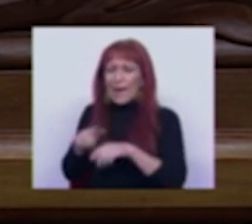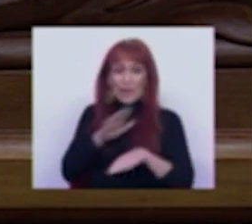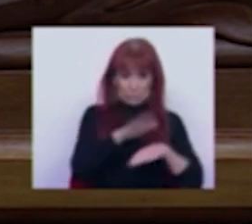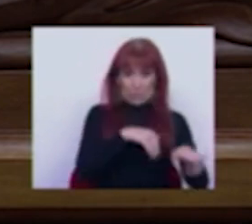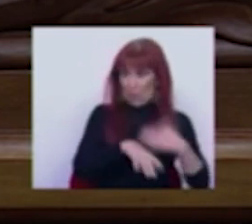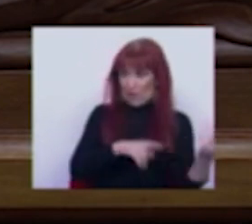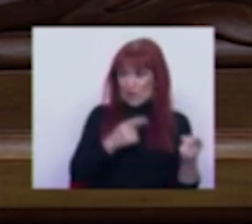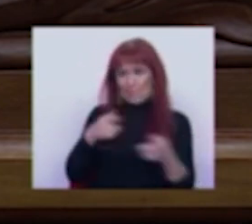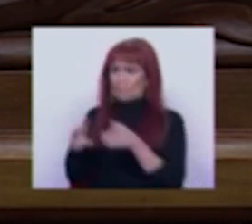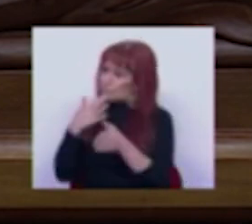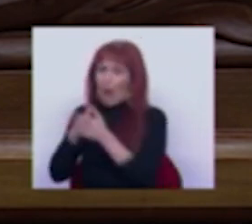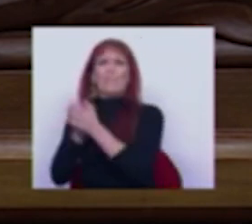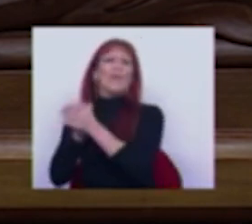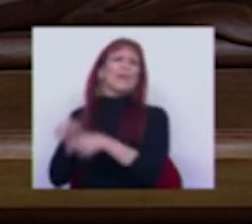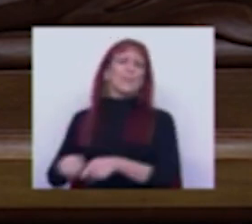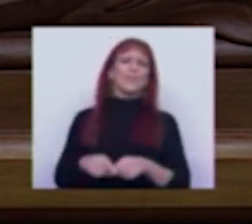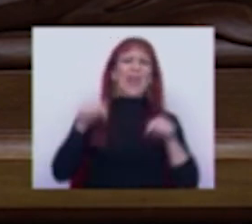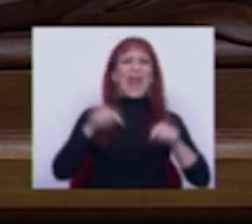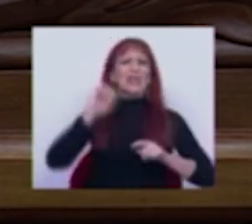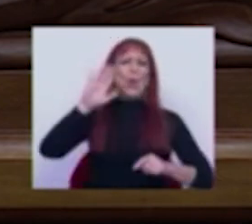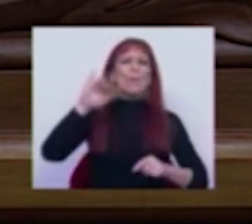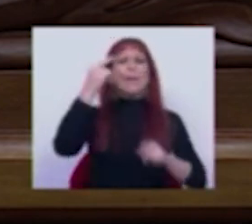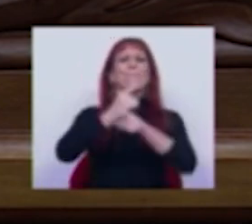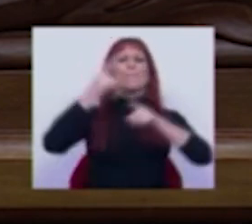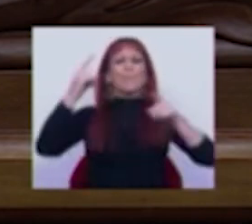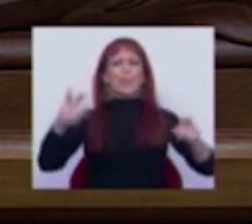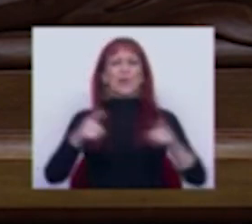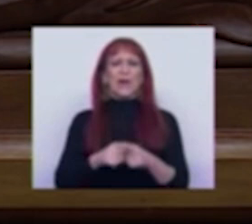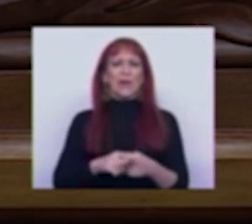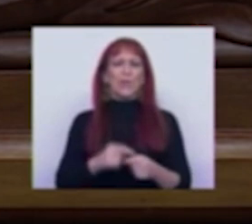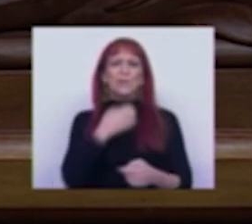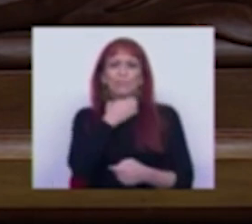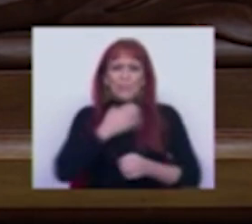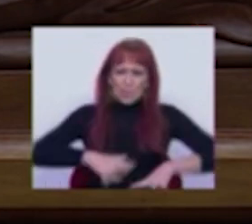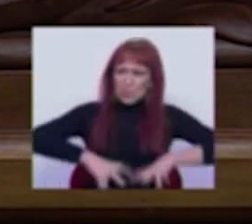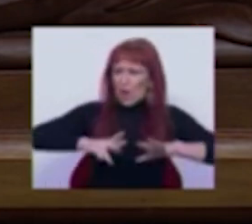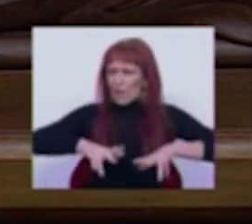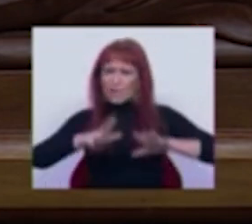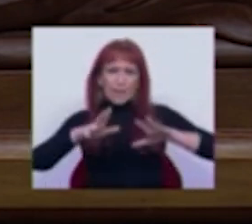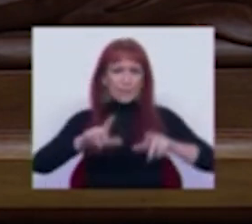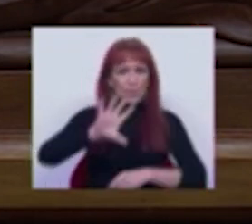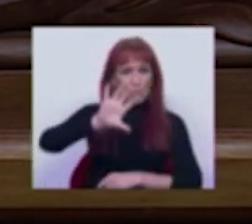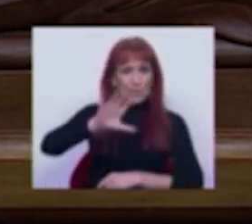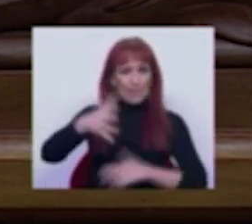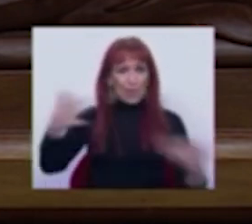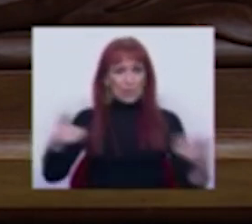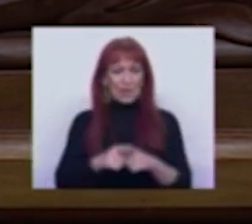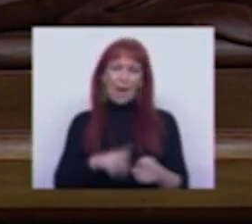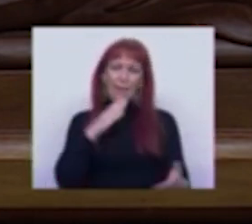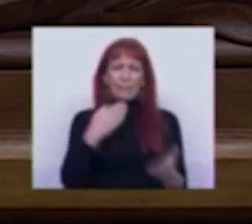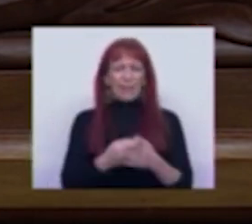imobilismo aproveita. É este o primeiro motivo que estrangula o desenvolvimento do nosso país e